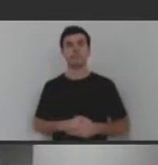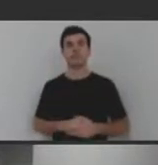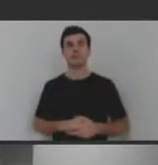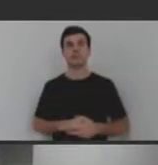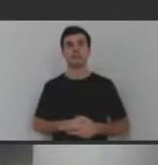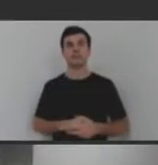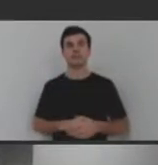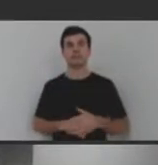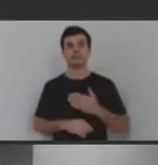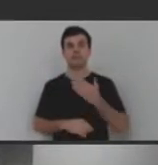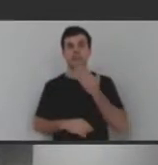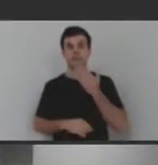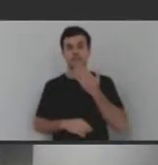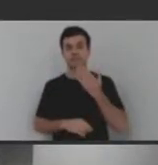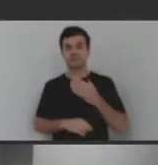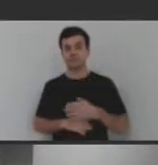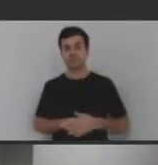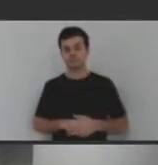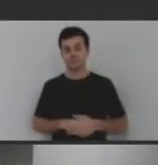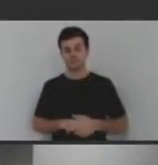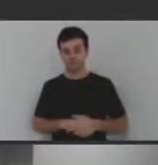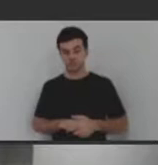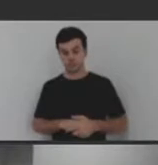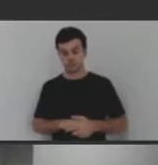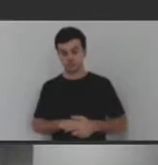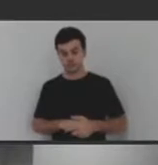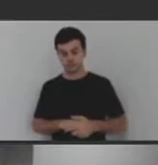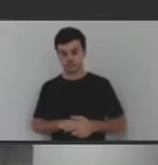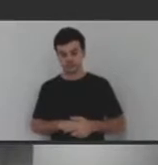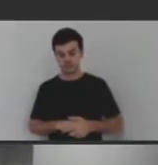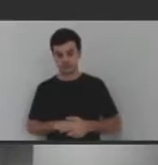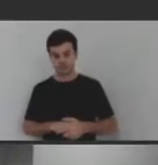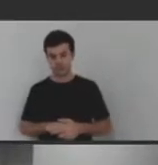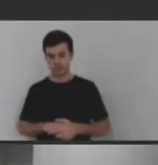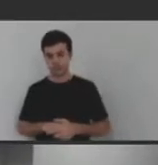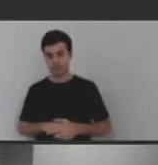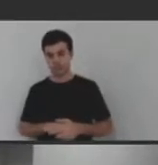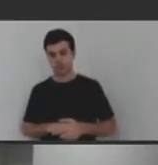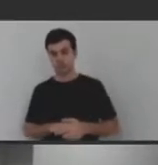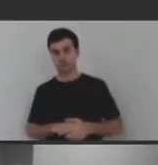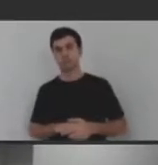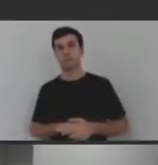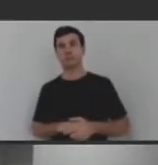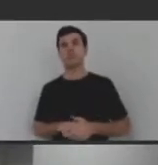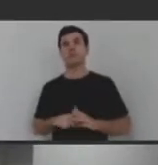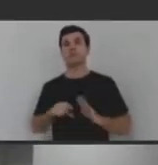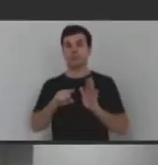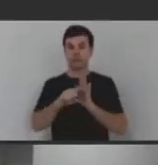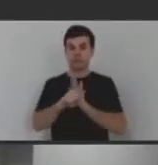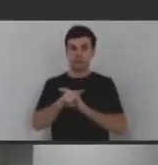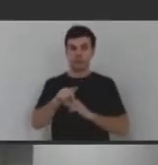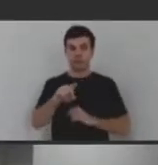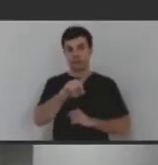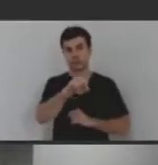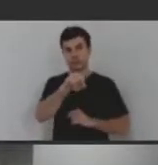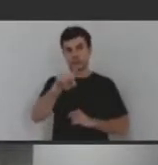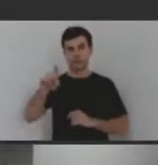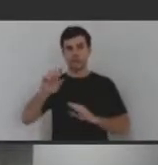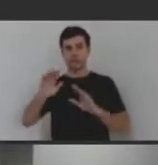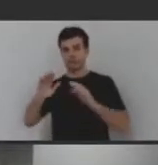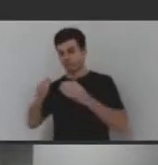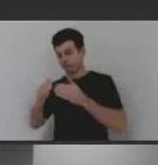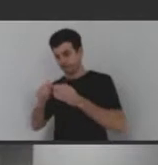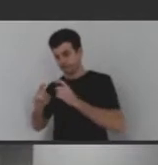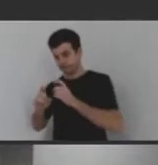Solicito ao secretário... Não, tem que ser eu, vereador João. Pergunto aos pareceres, Comissão de Justiça